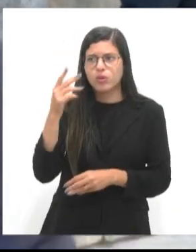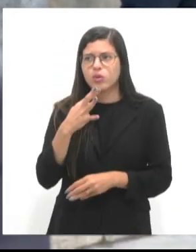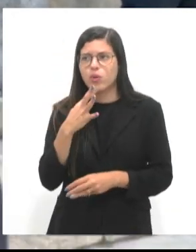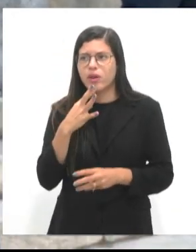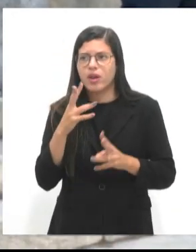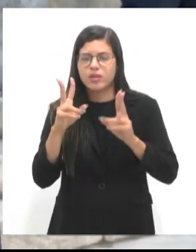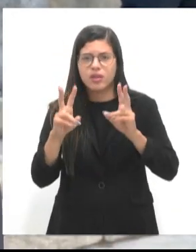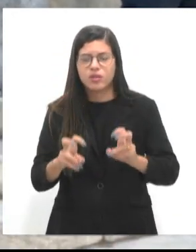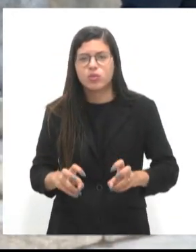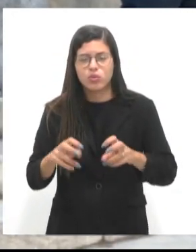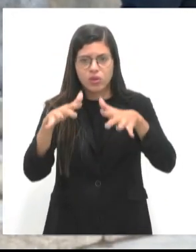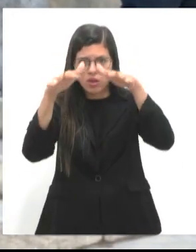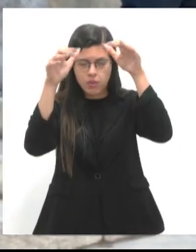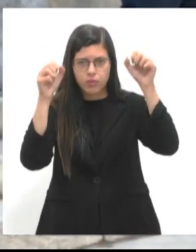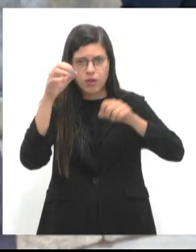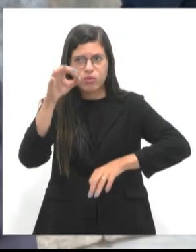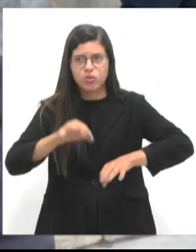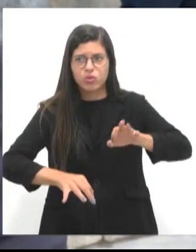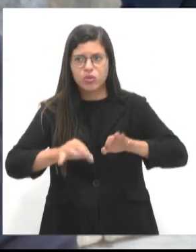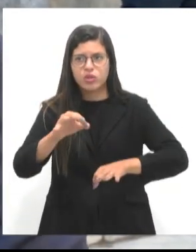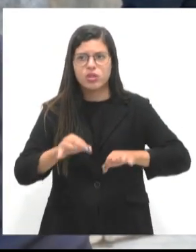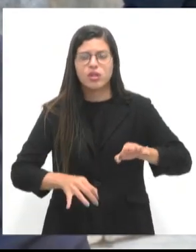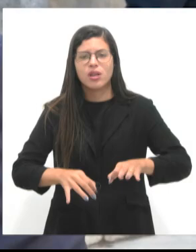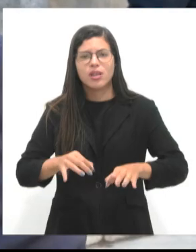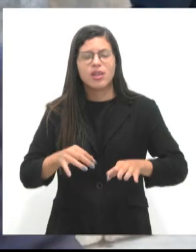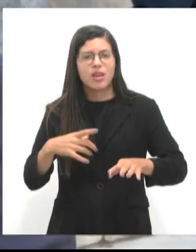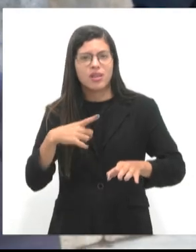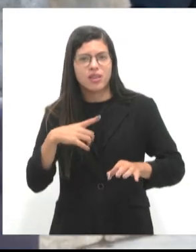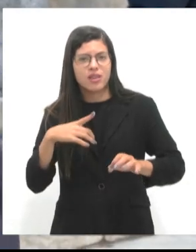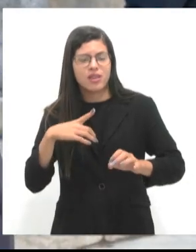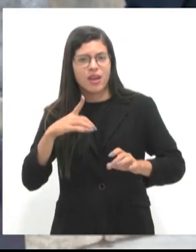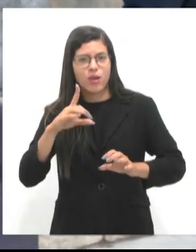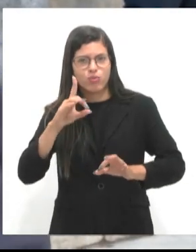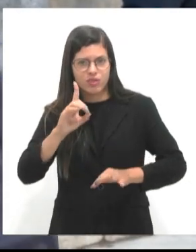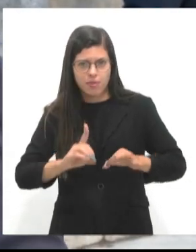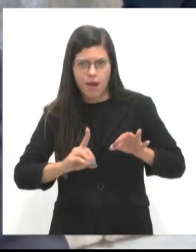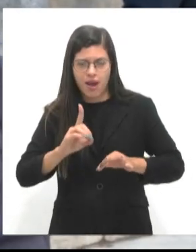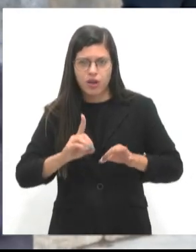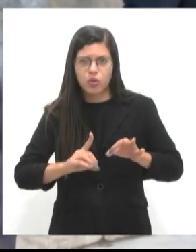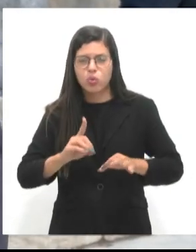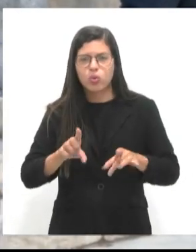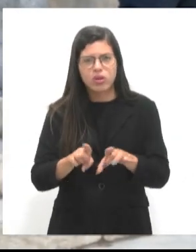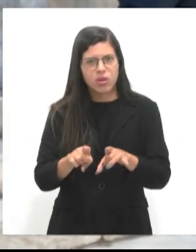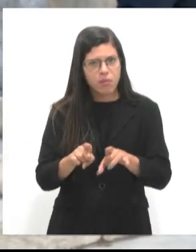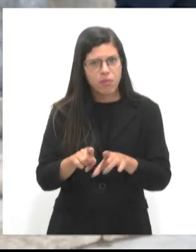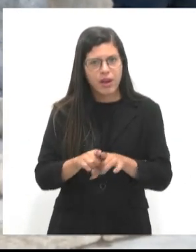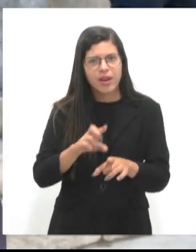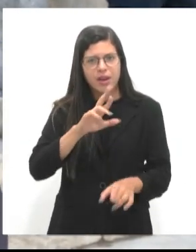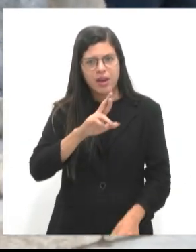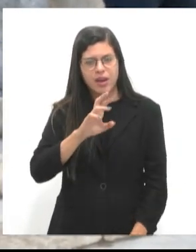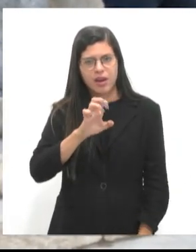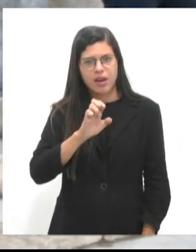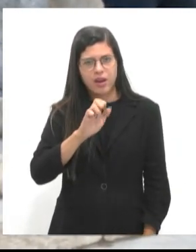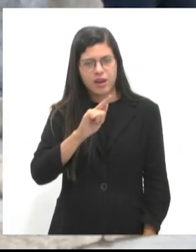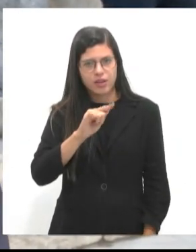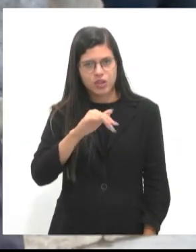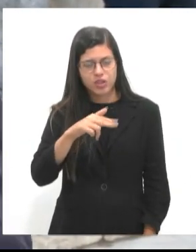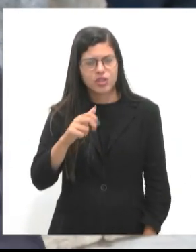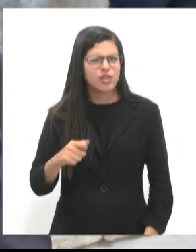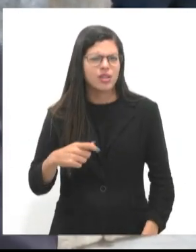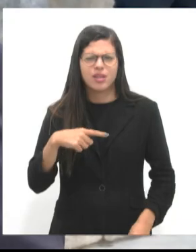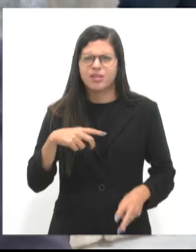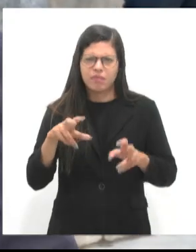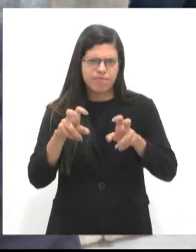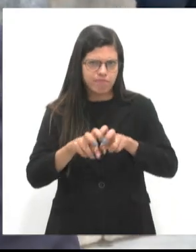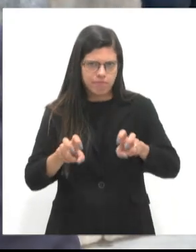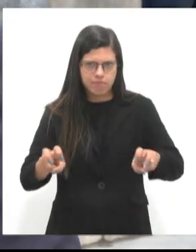do Tribunal de Justiça. Nós vamos ter a desembargadora Regina também, que é presidente da Comay, enfim, uma mesa repleta e pessoas que vão discutir